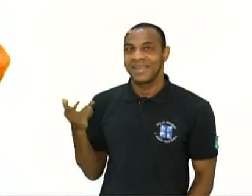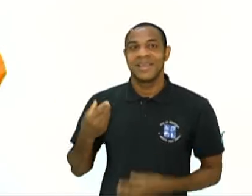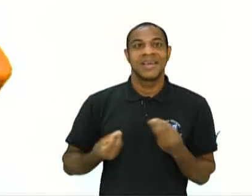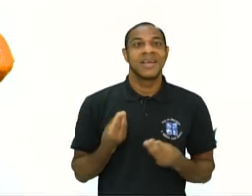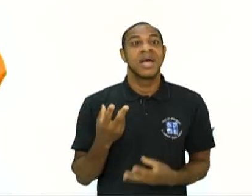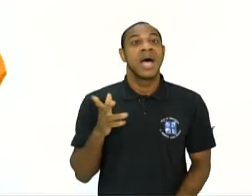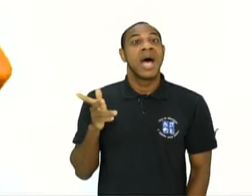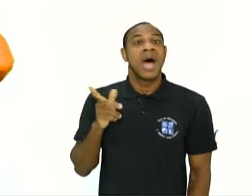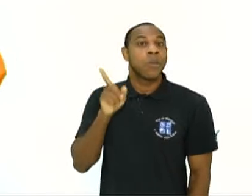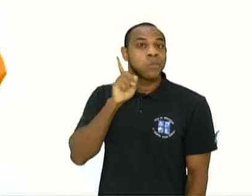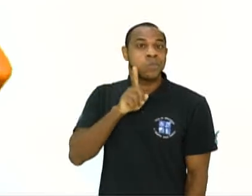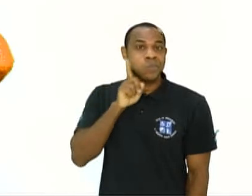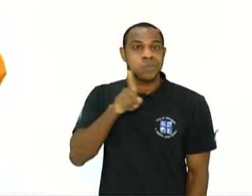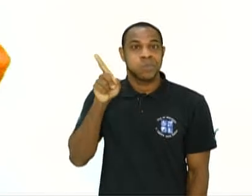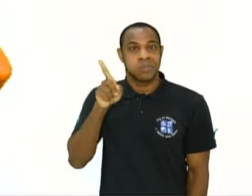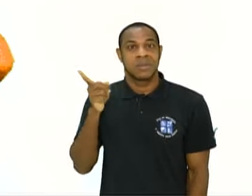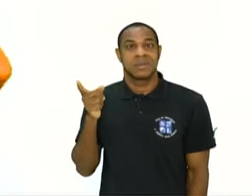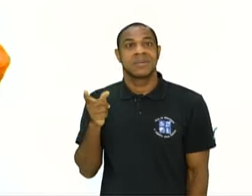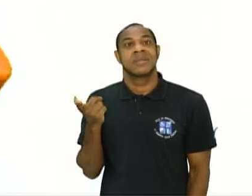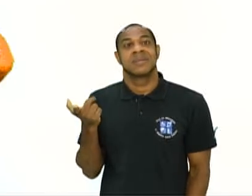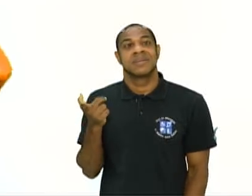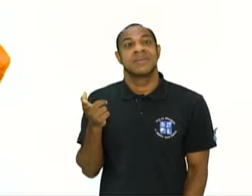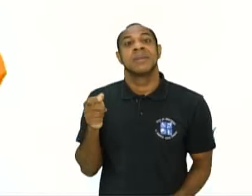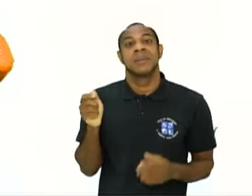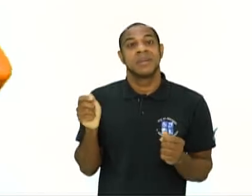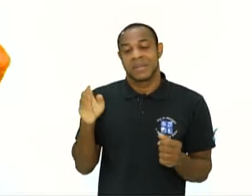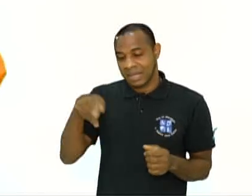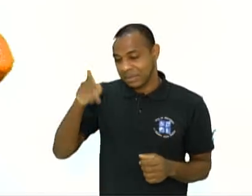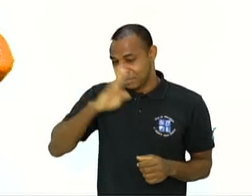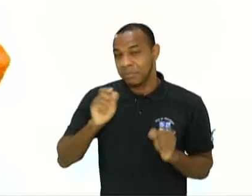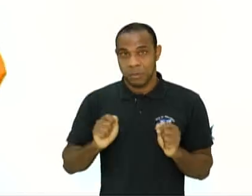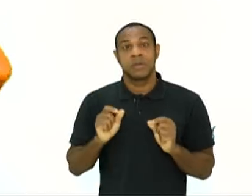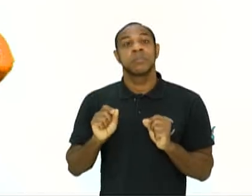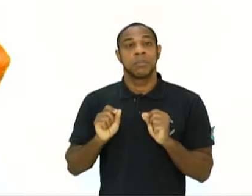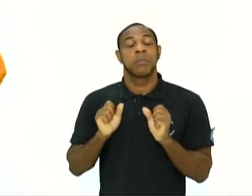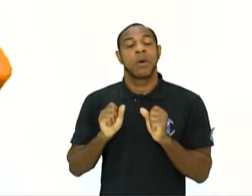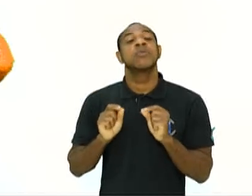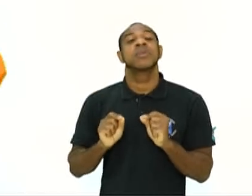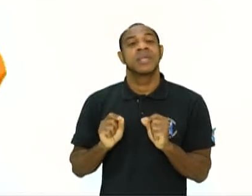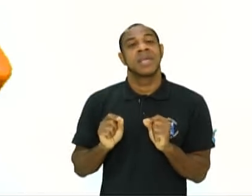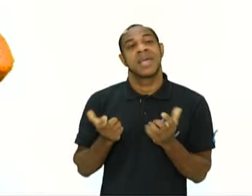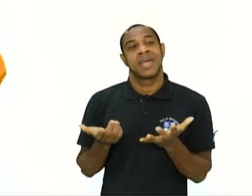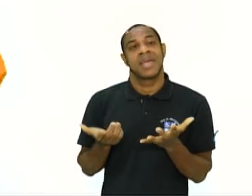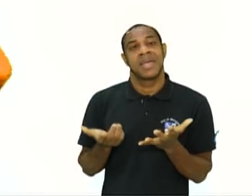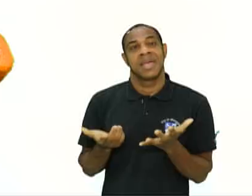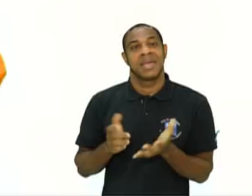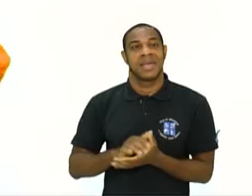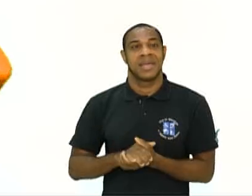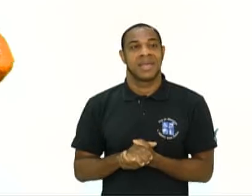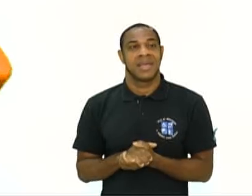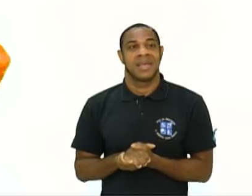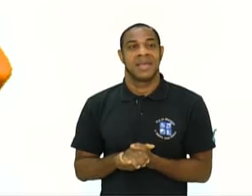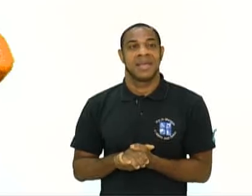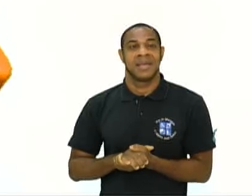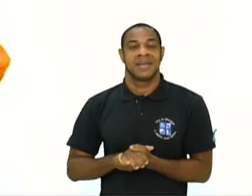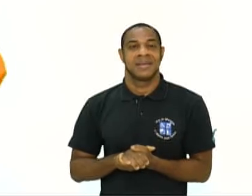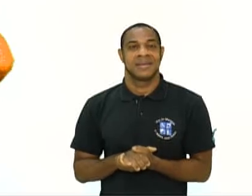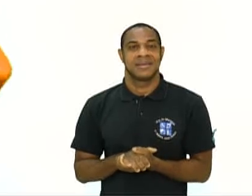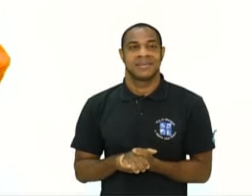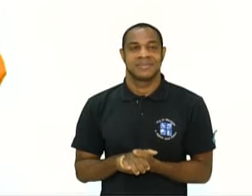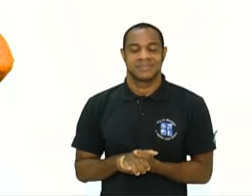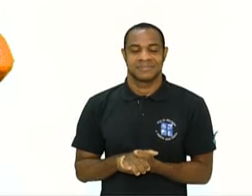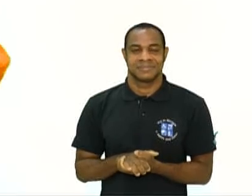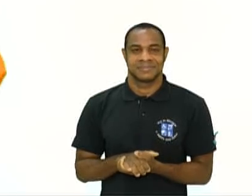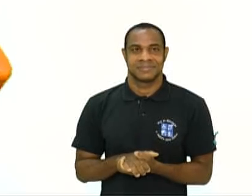dos americanos ou dos brasileiros também, né, podem ser interpretados, can be interpreted as the